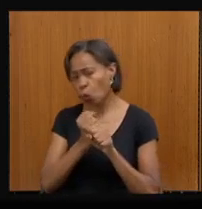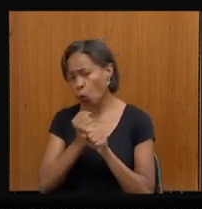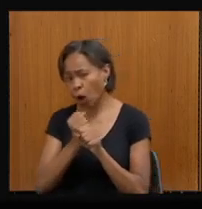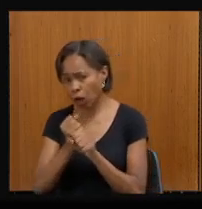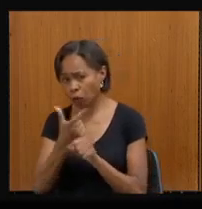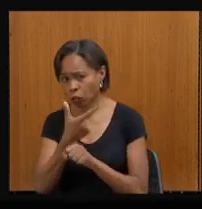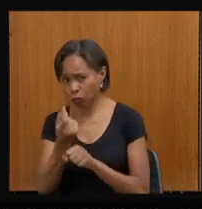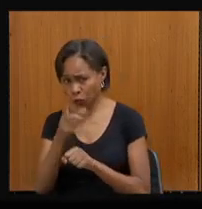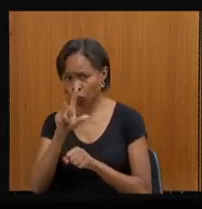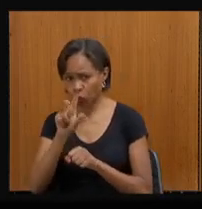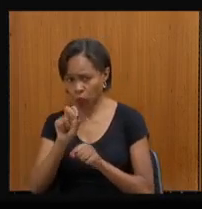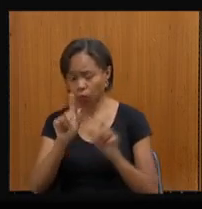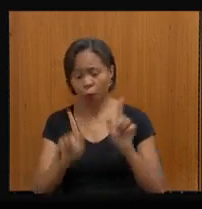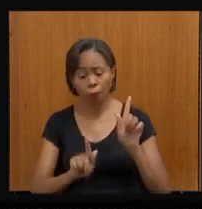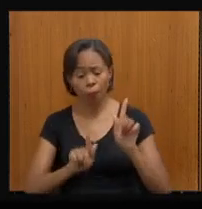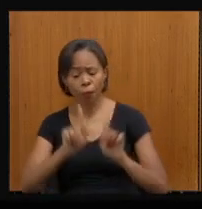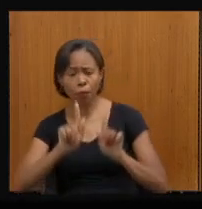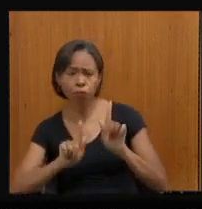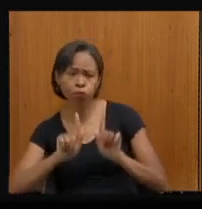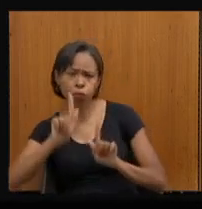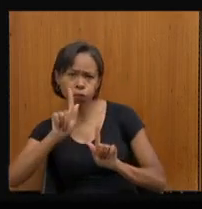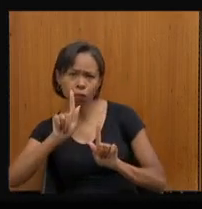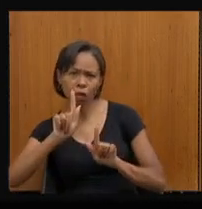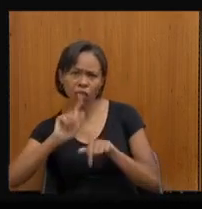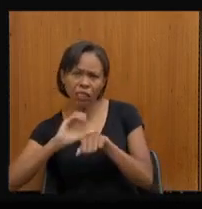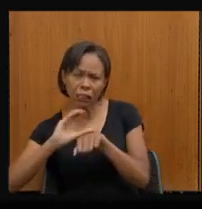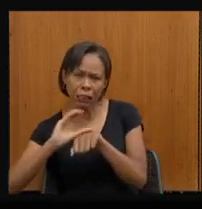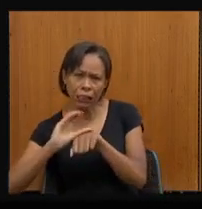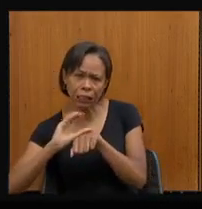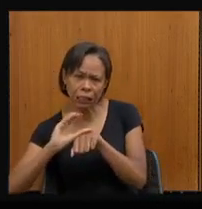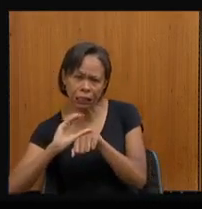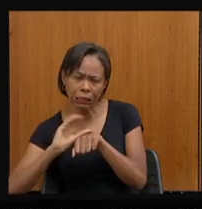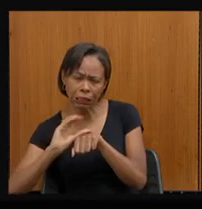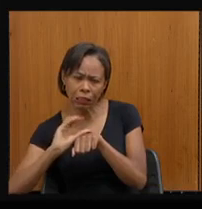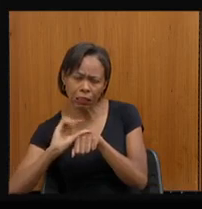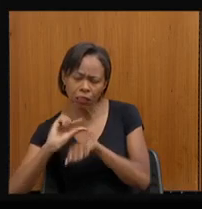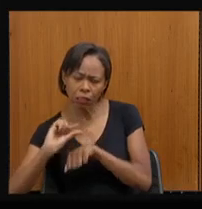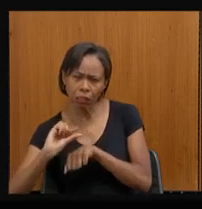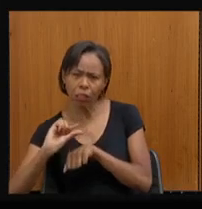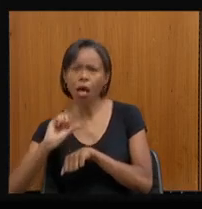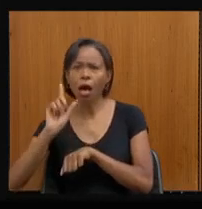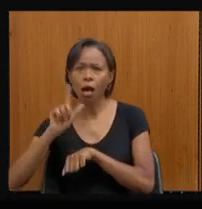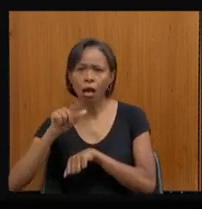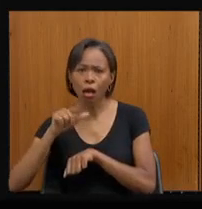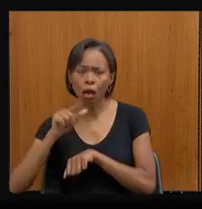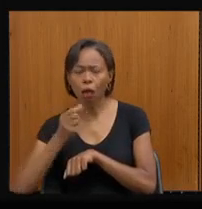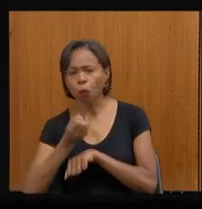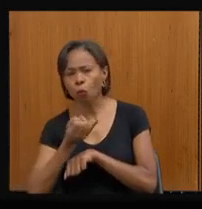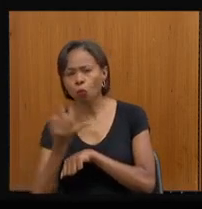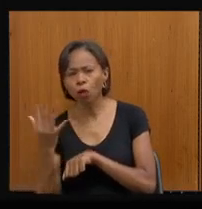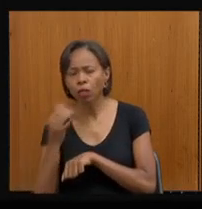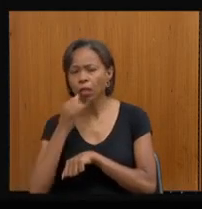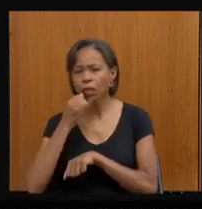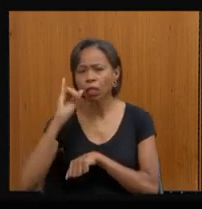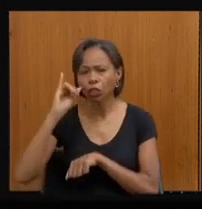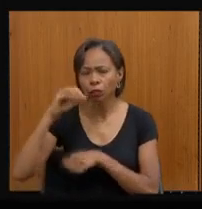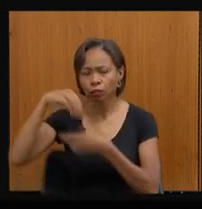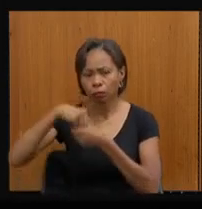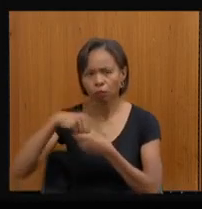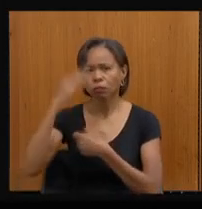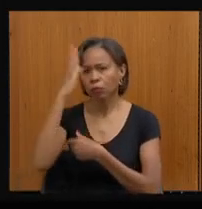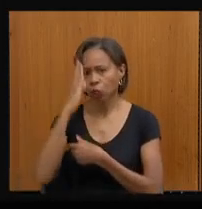a e do outro lado nós temos a pequena barra cinza que é um potencial de energia o Brasil